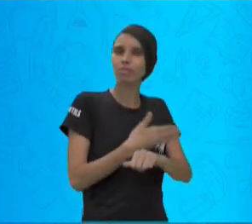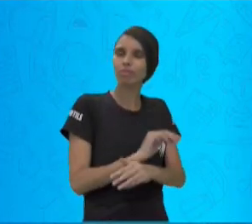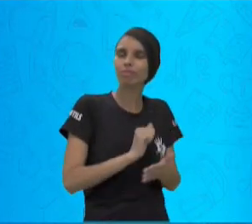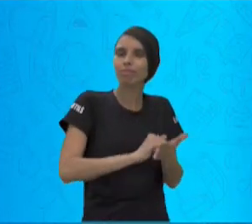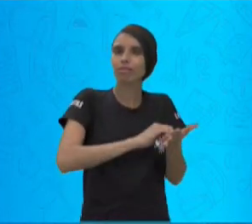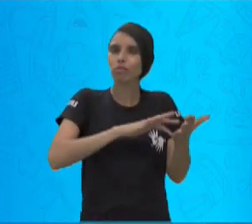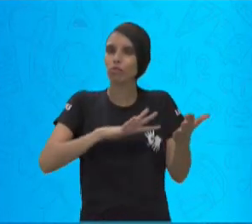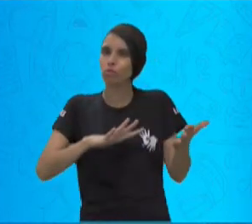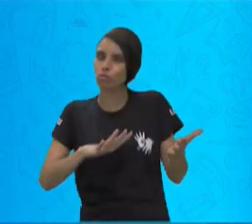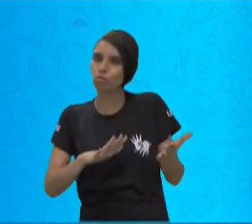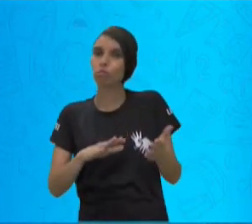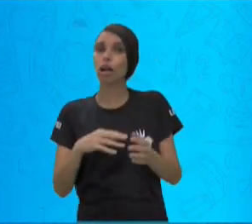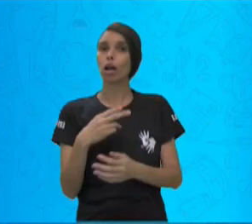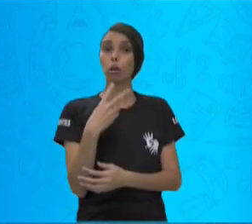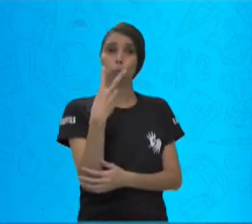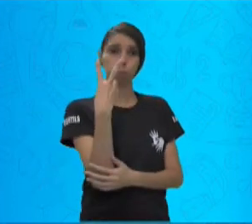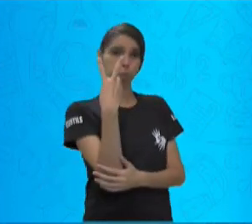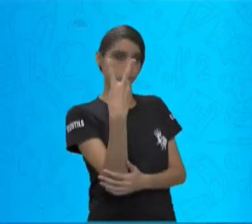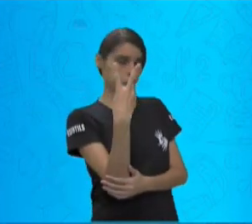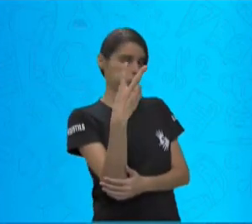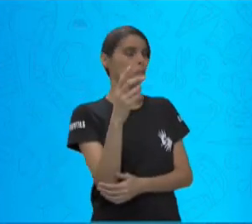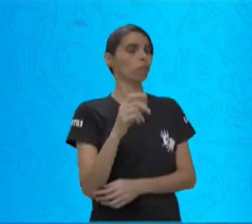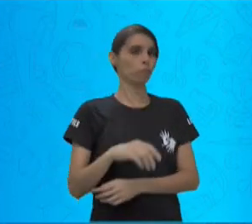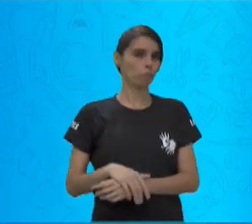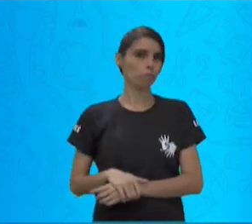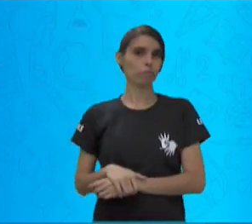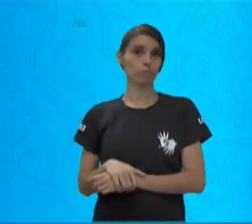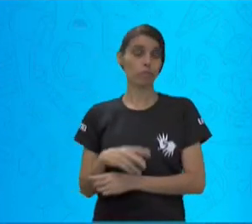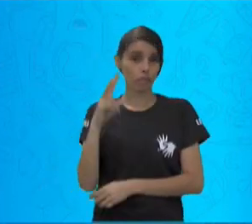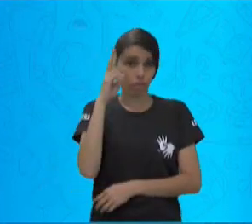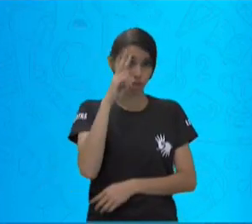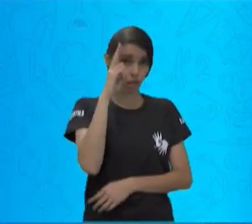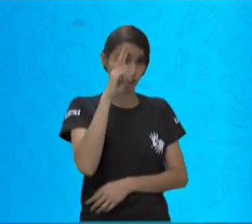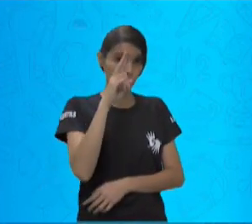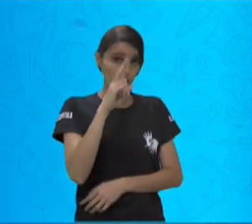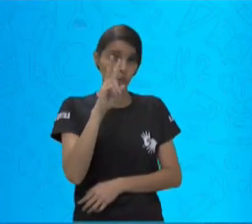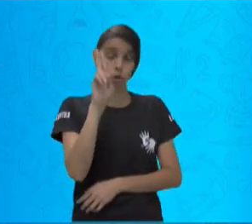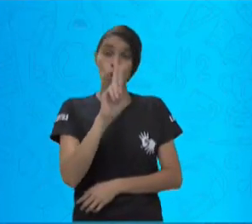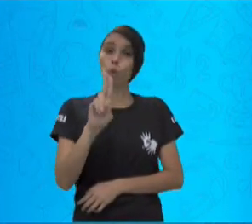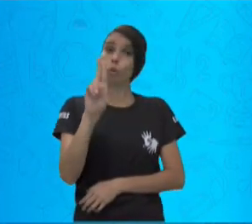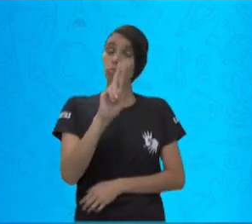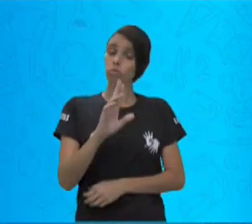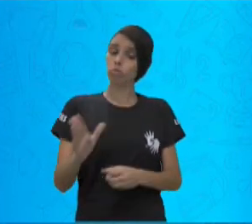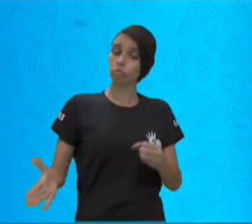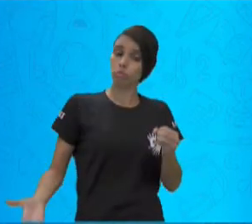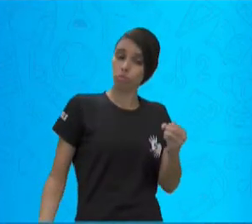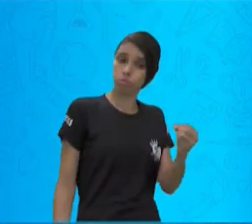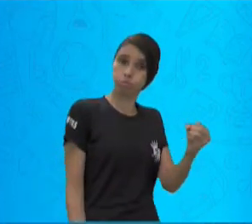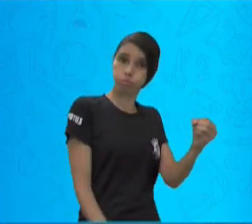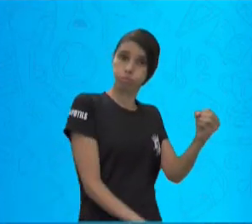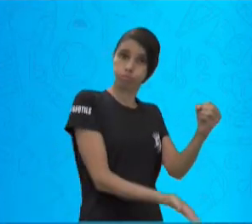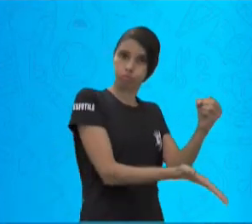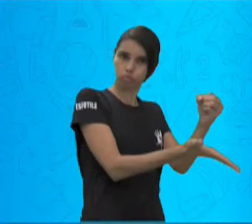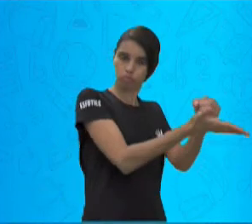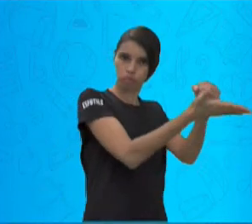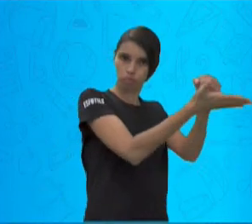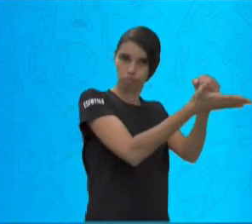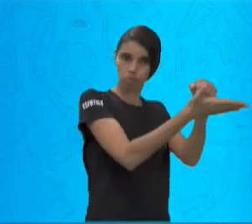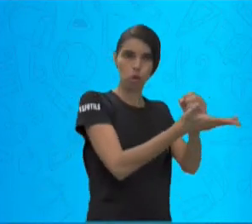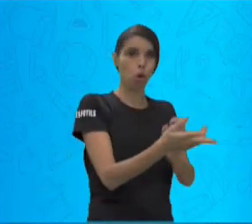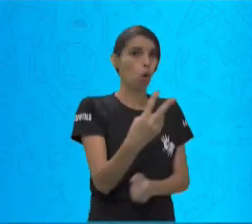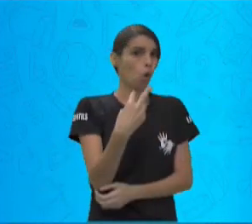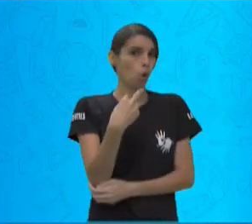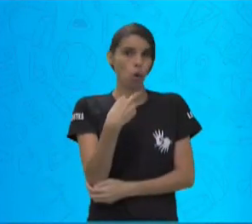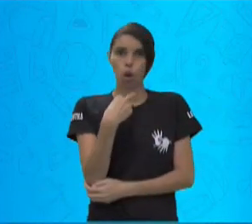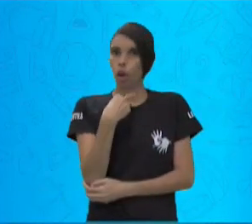atividade em dupla lembrando que a peteca jogada com as palmas das mãos e não pode ser